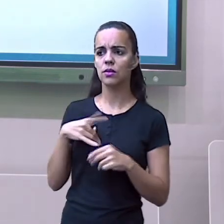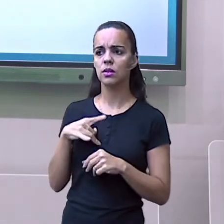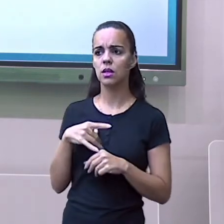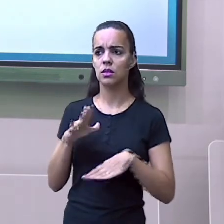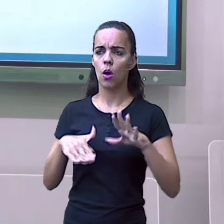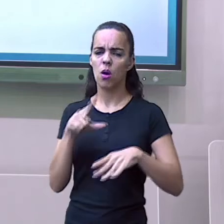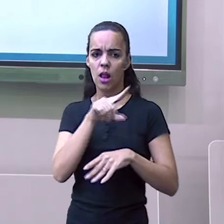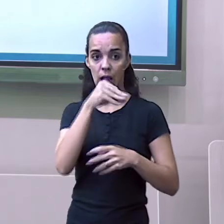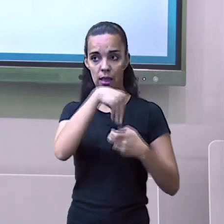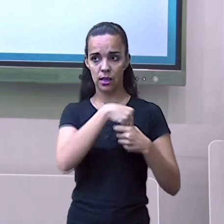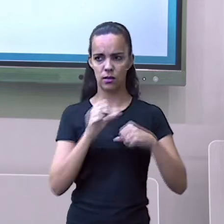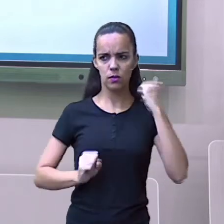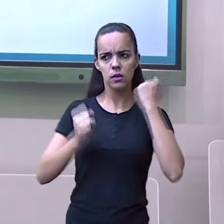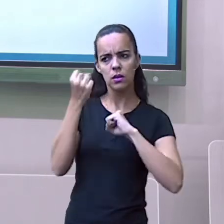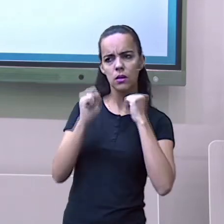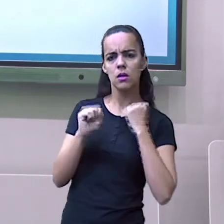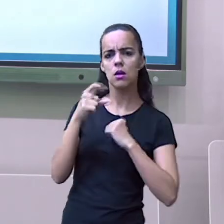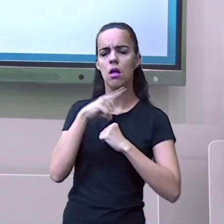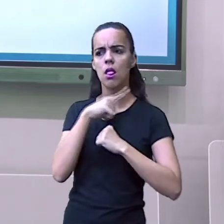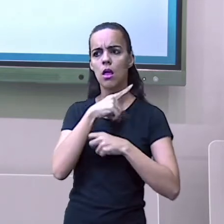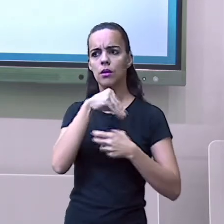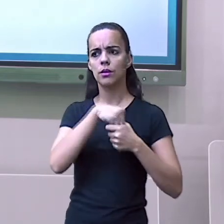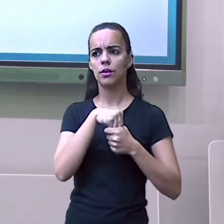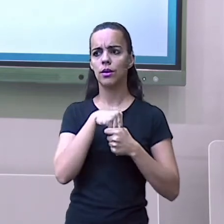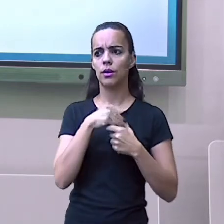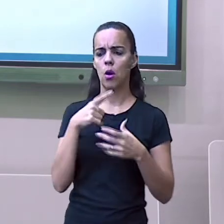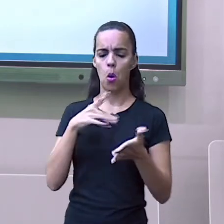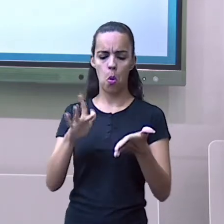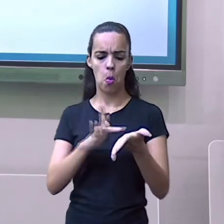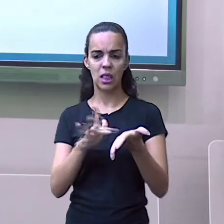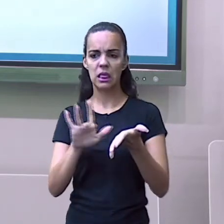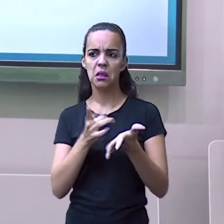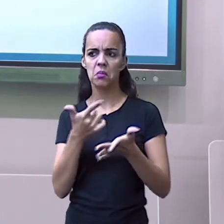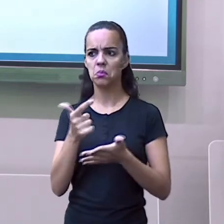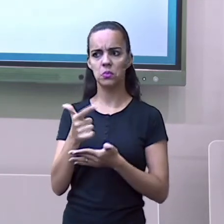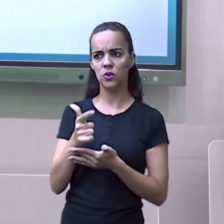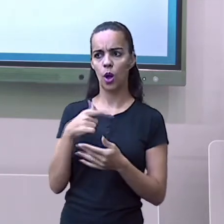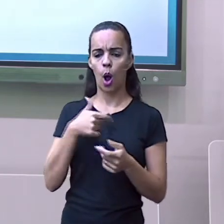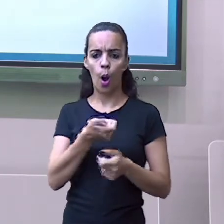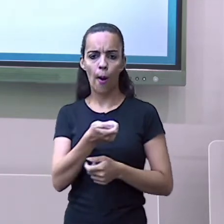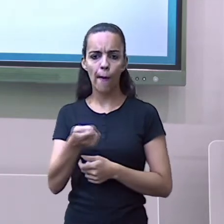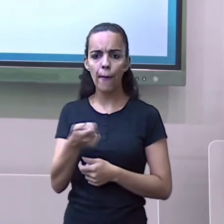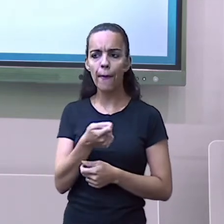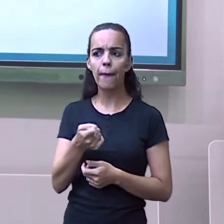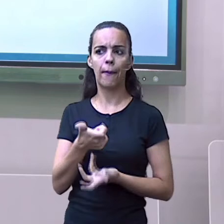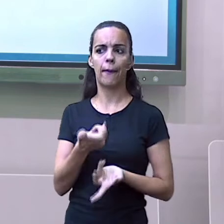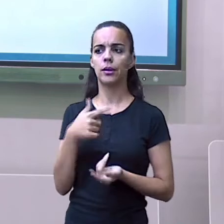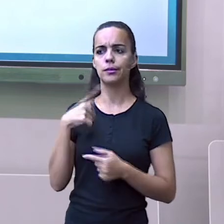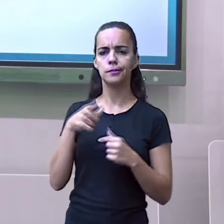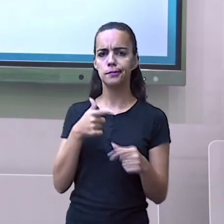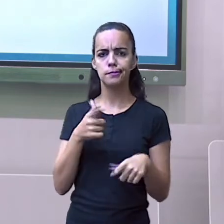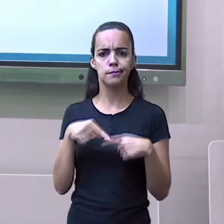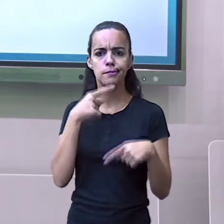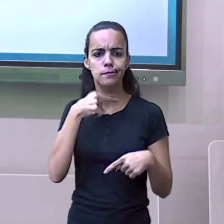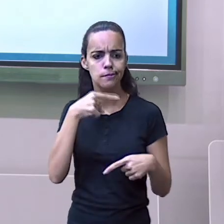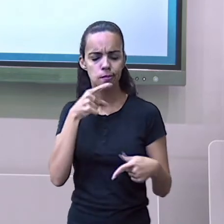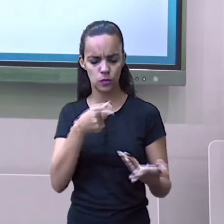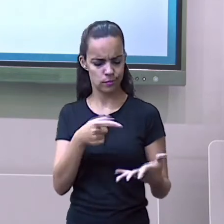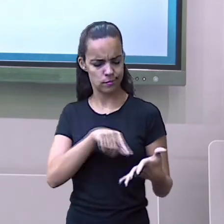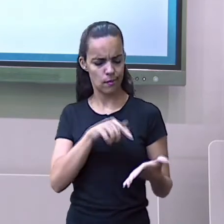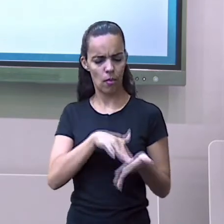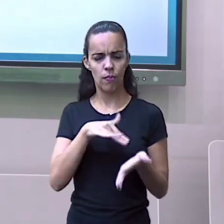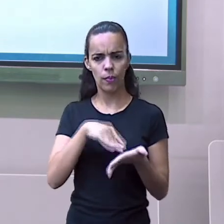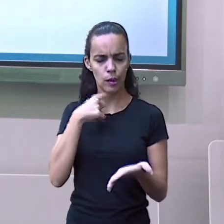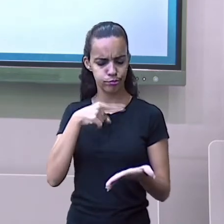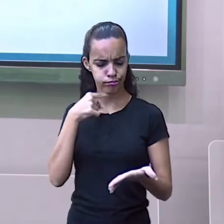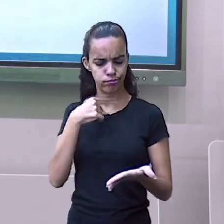de fabricação, como uma tela que não funciona ou um botão que não funciona e alguns exemplos